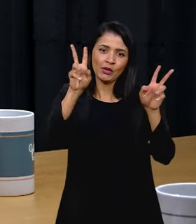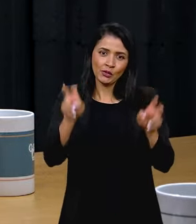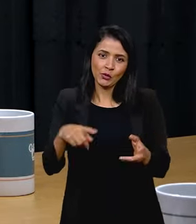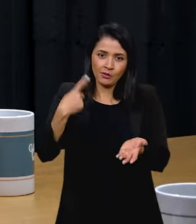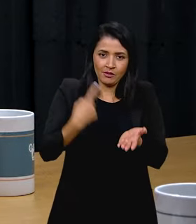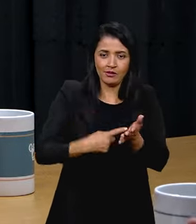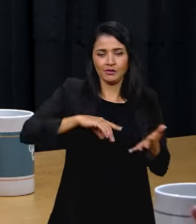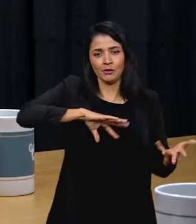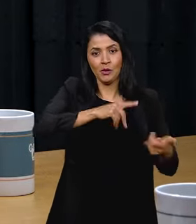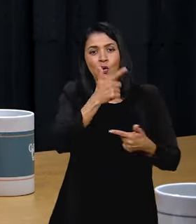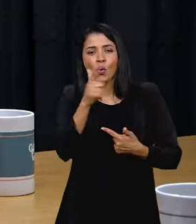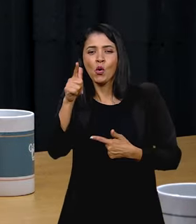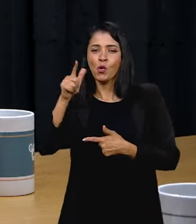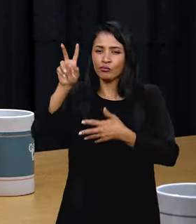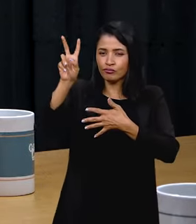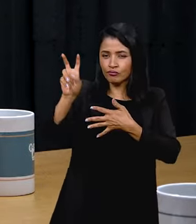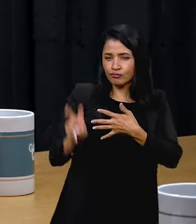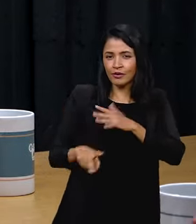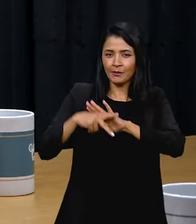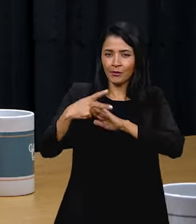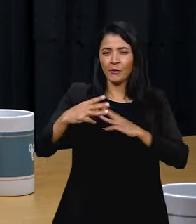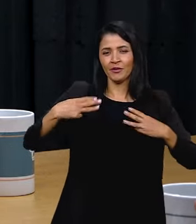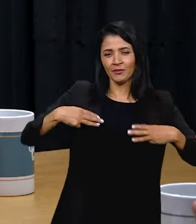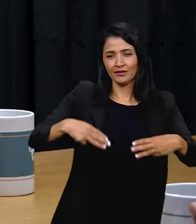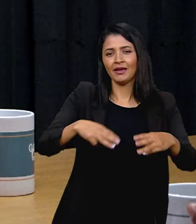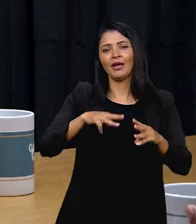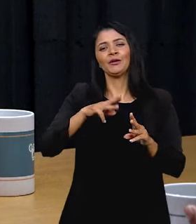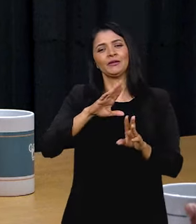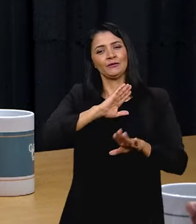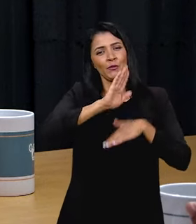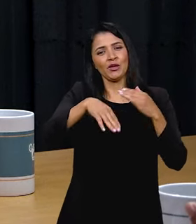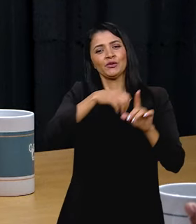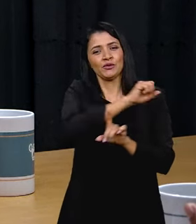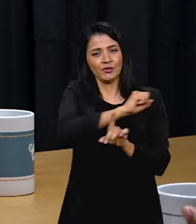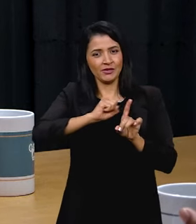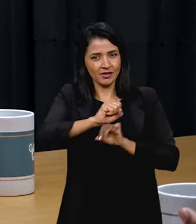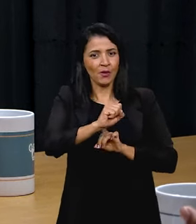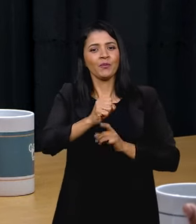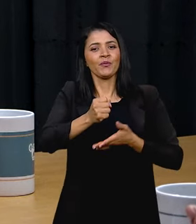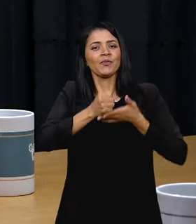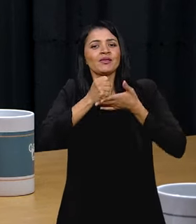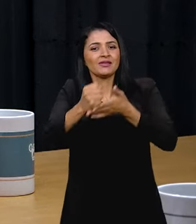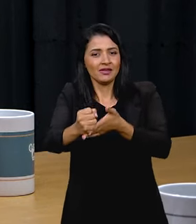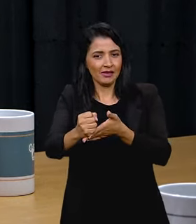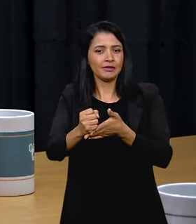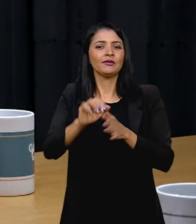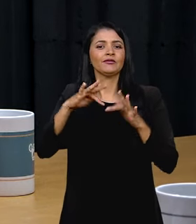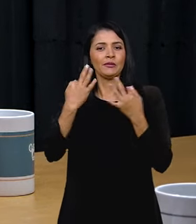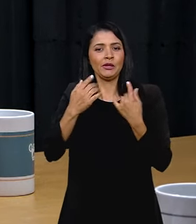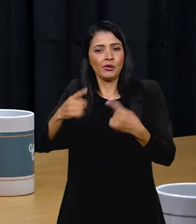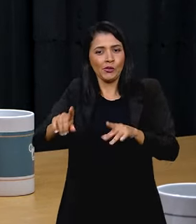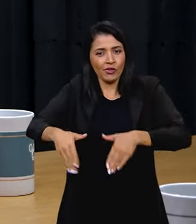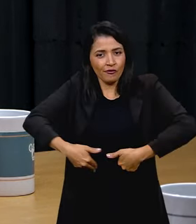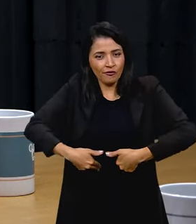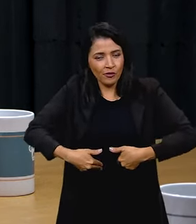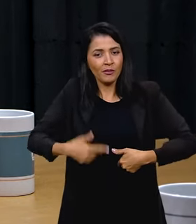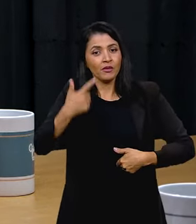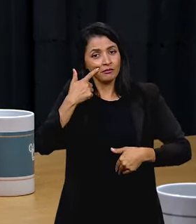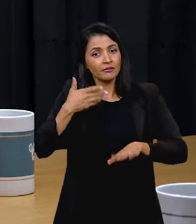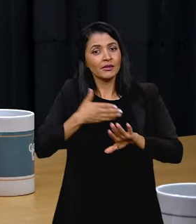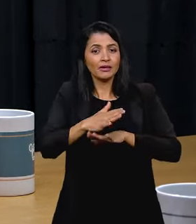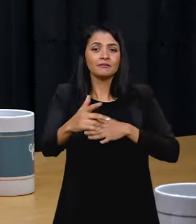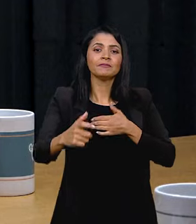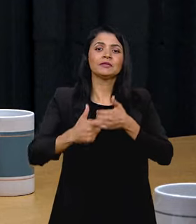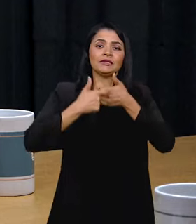informações sobre a aliança global e outros temas do Ministério do Desenvolvimento Social assistência família e combate à